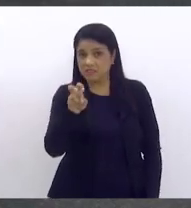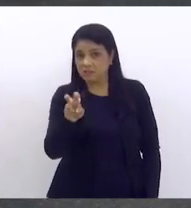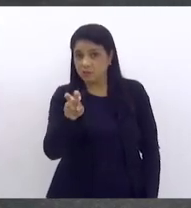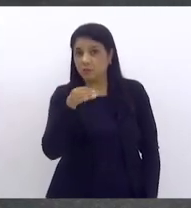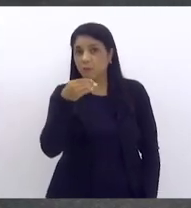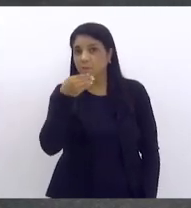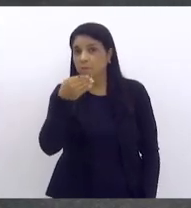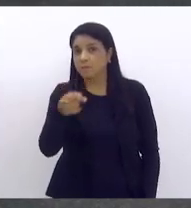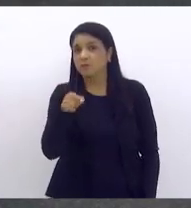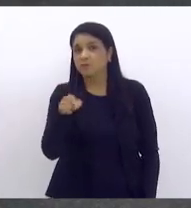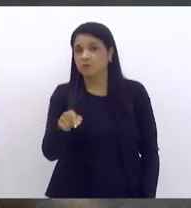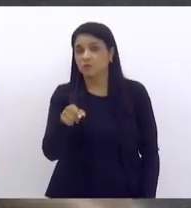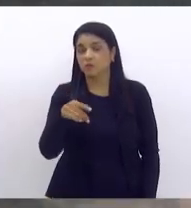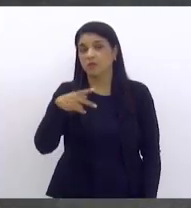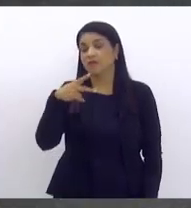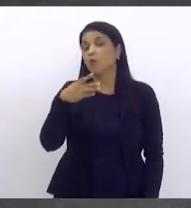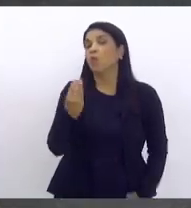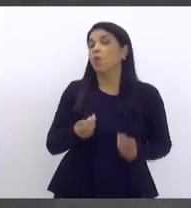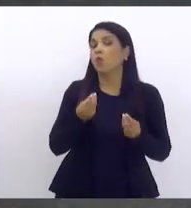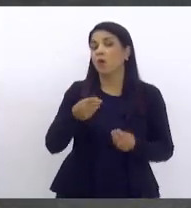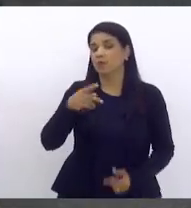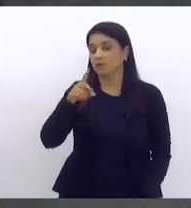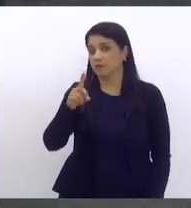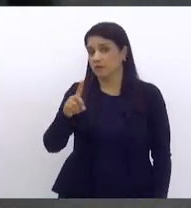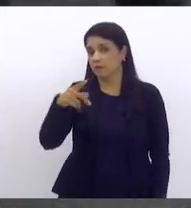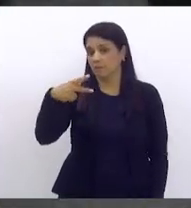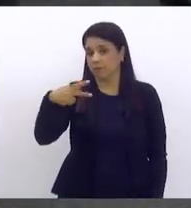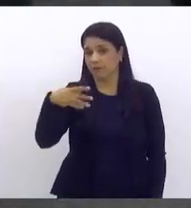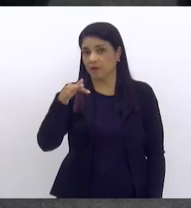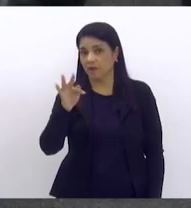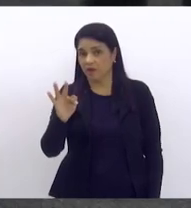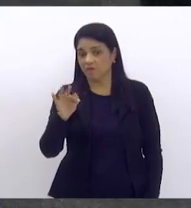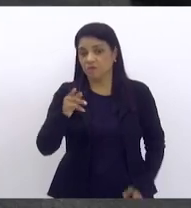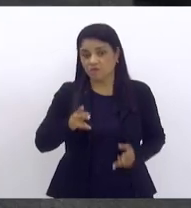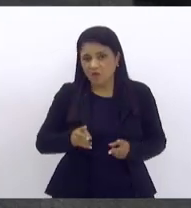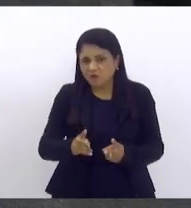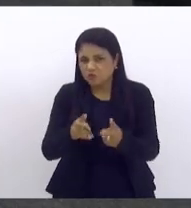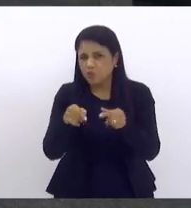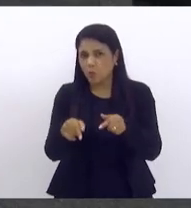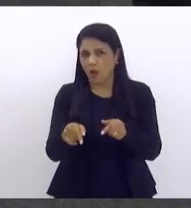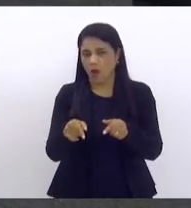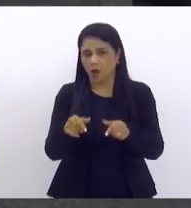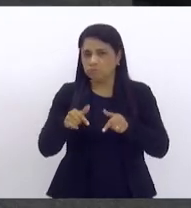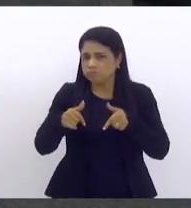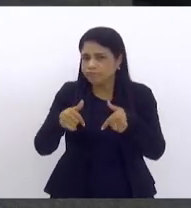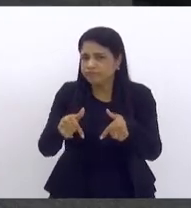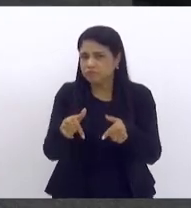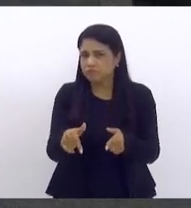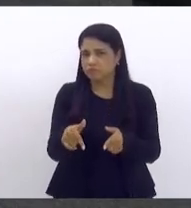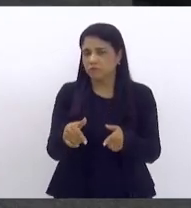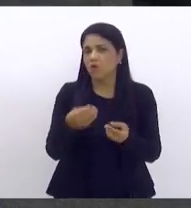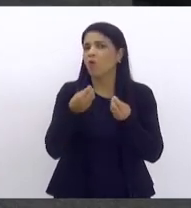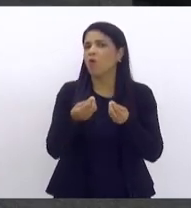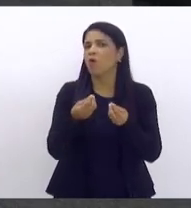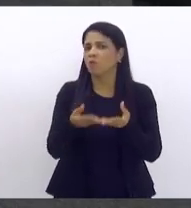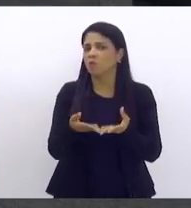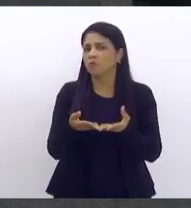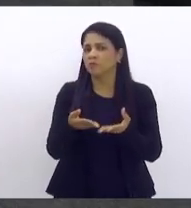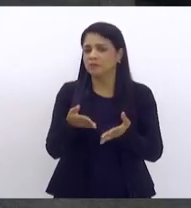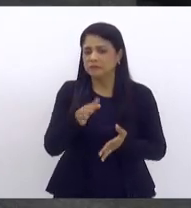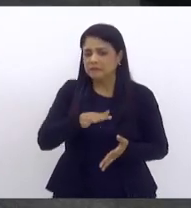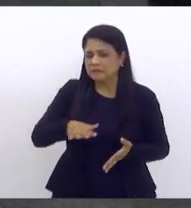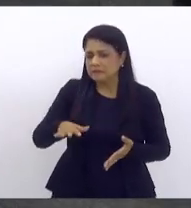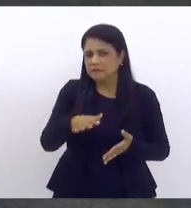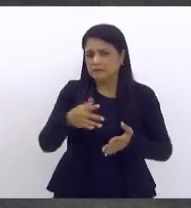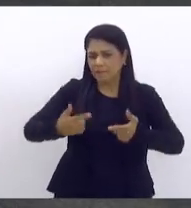Como que essa DPF vai continuar vigorando diante de um cenário